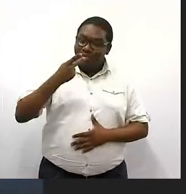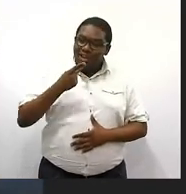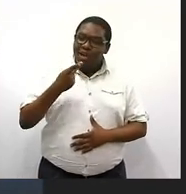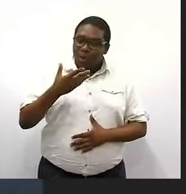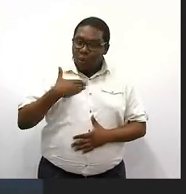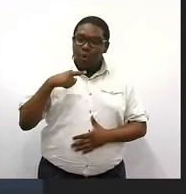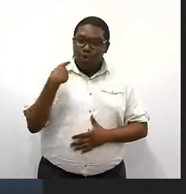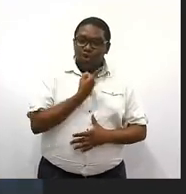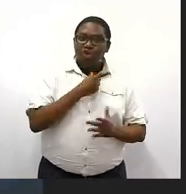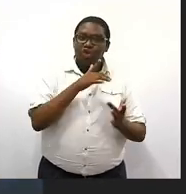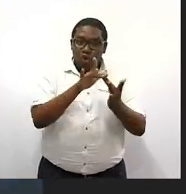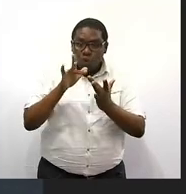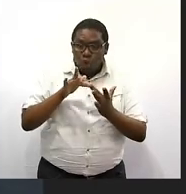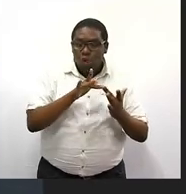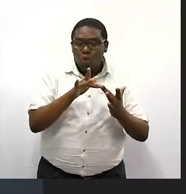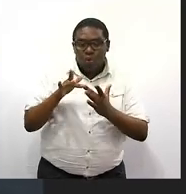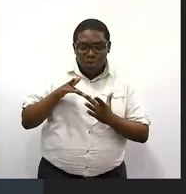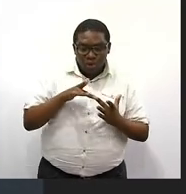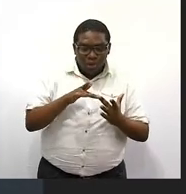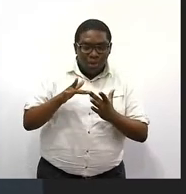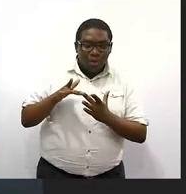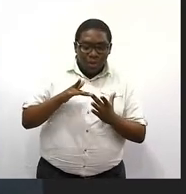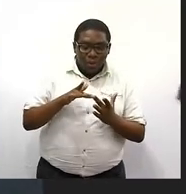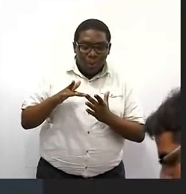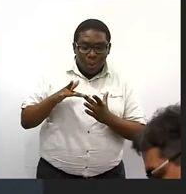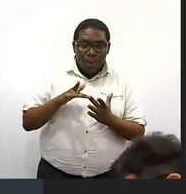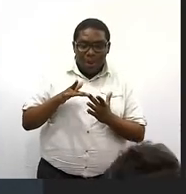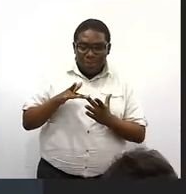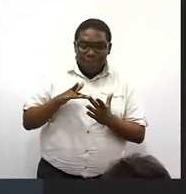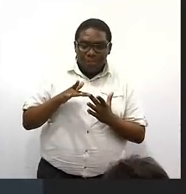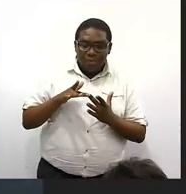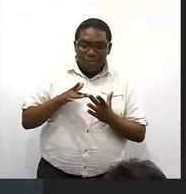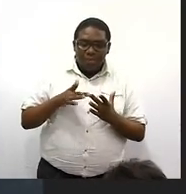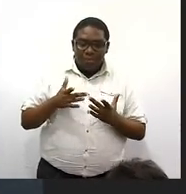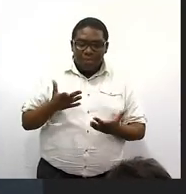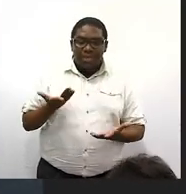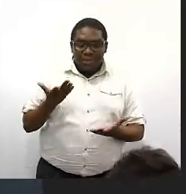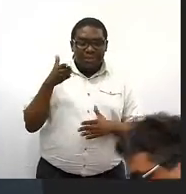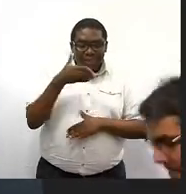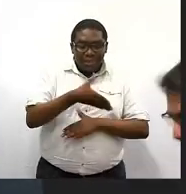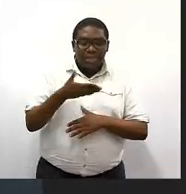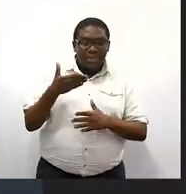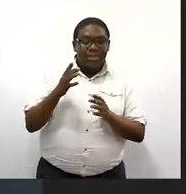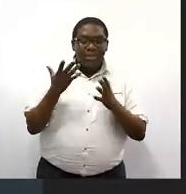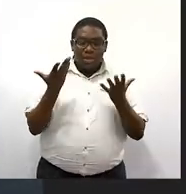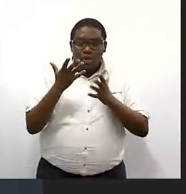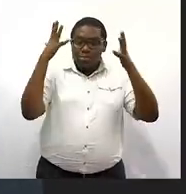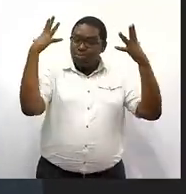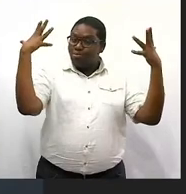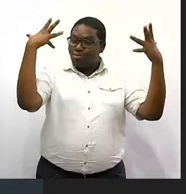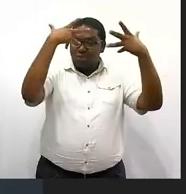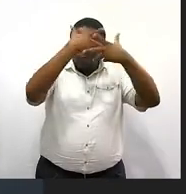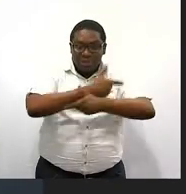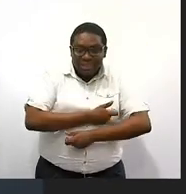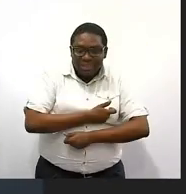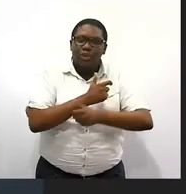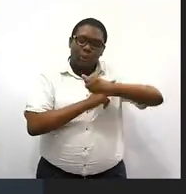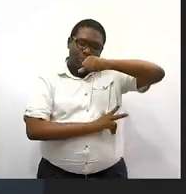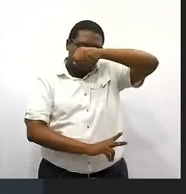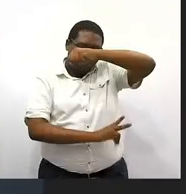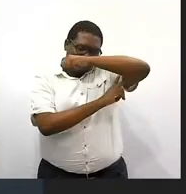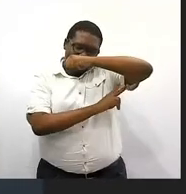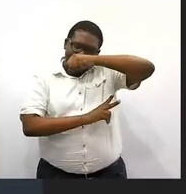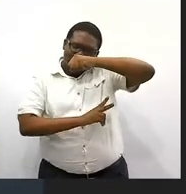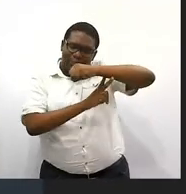gente interagir nessa próxima hora, aqui direto do Recife, dessa paisagem belíssima, desse lugar